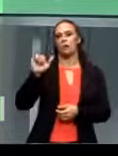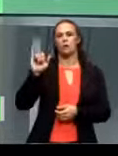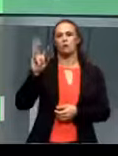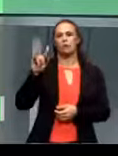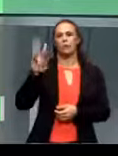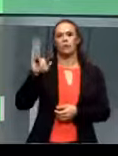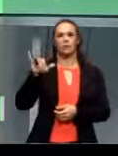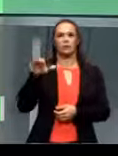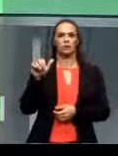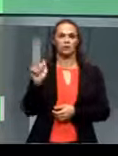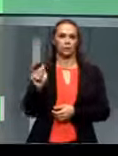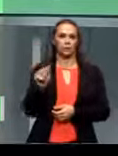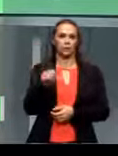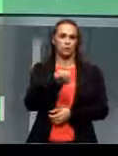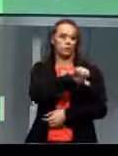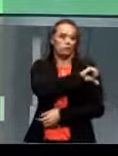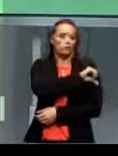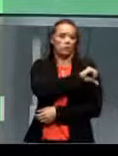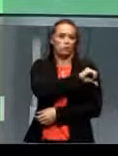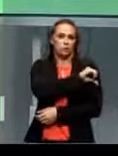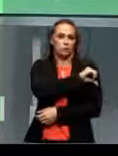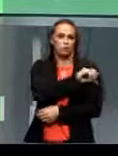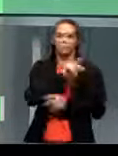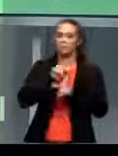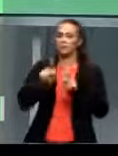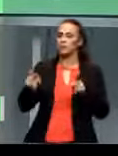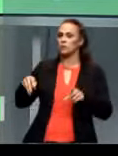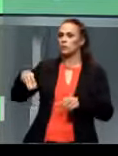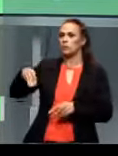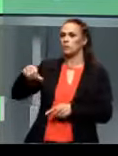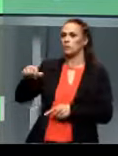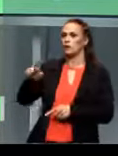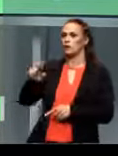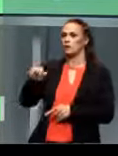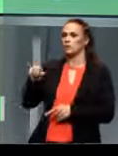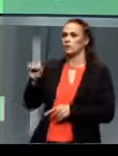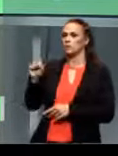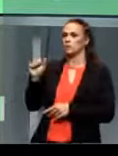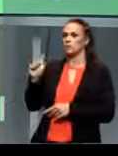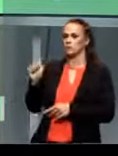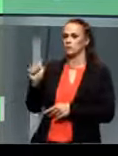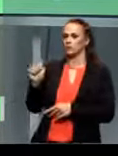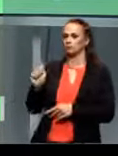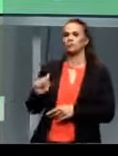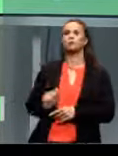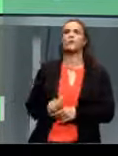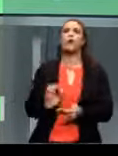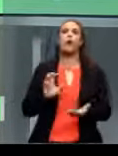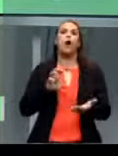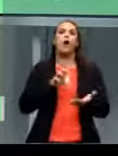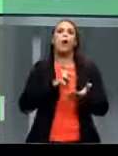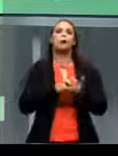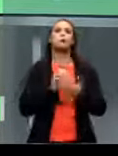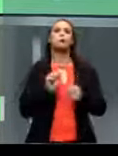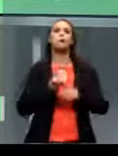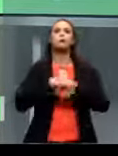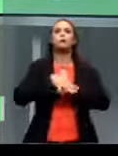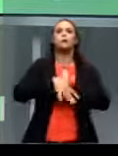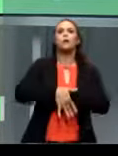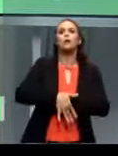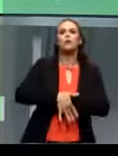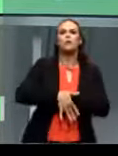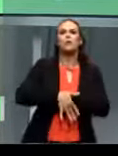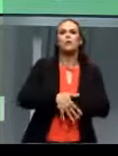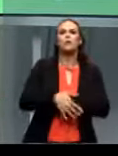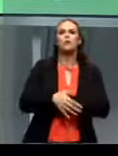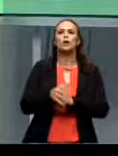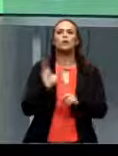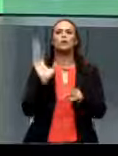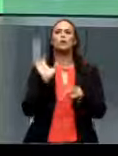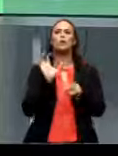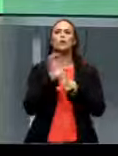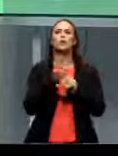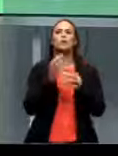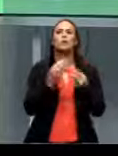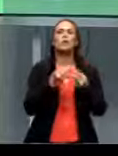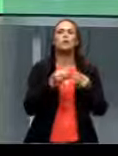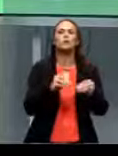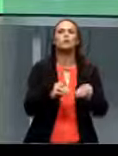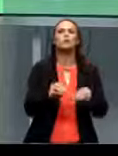Quais os impactos socioambientais que as usinas hidrelétricas podem causar?